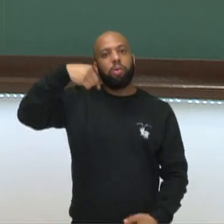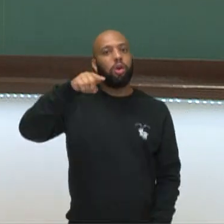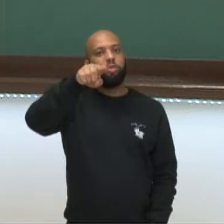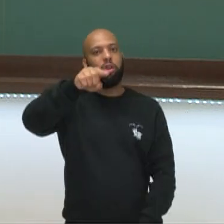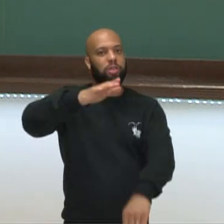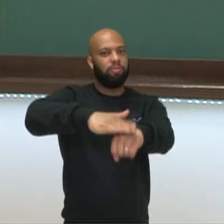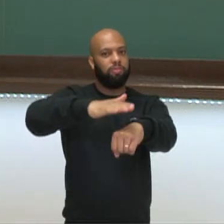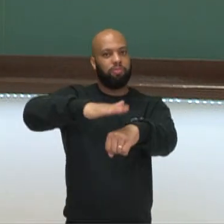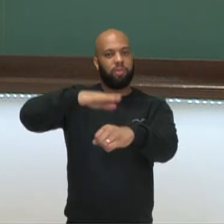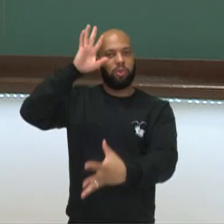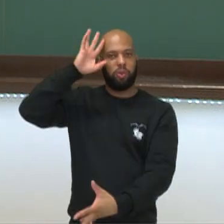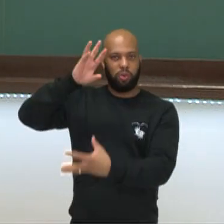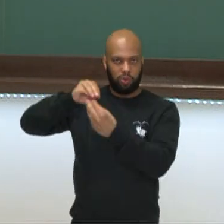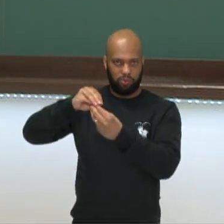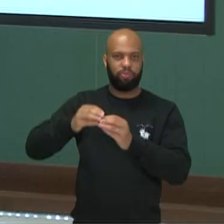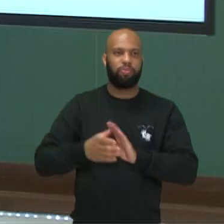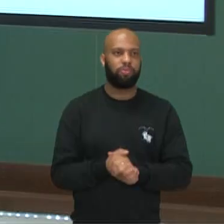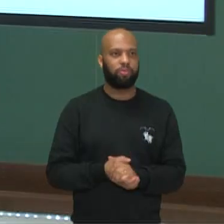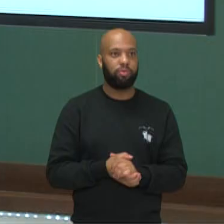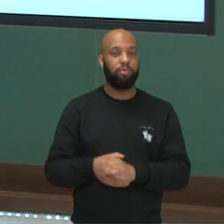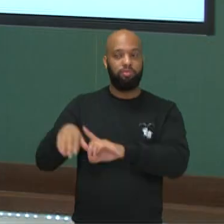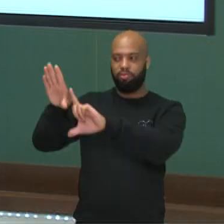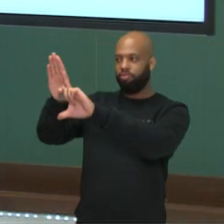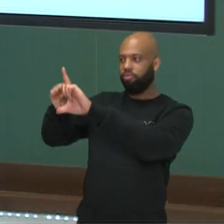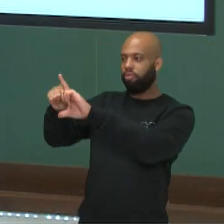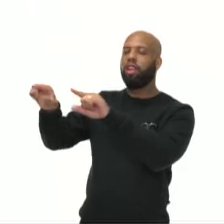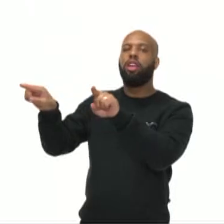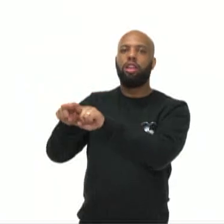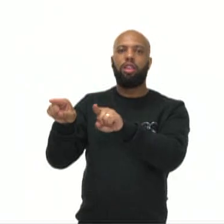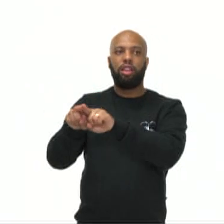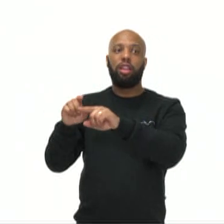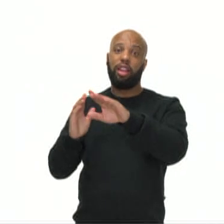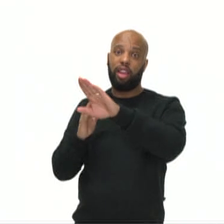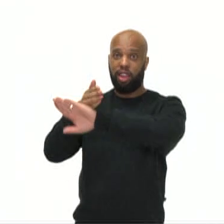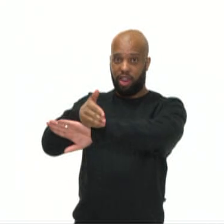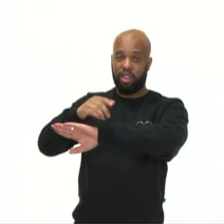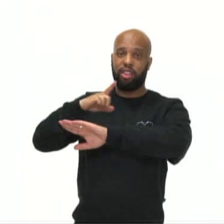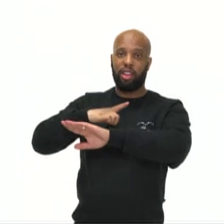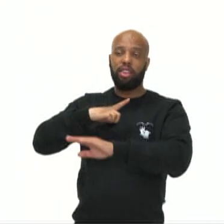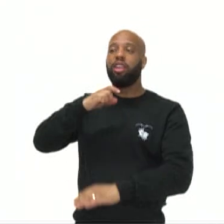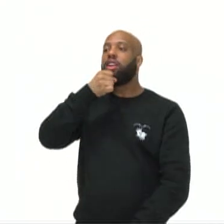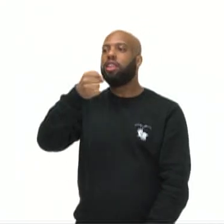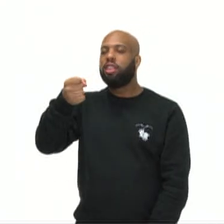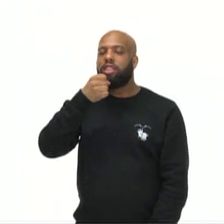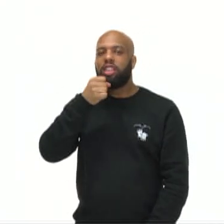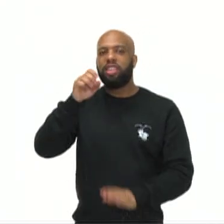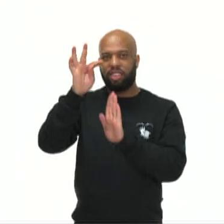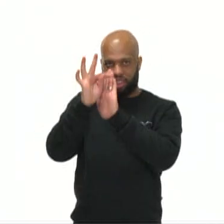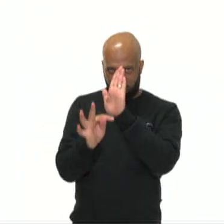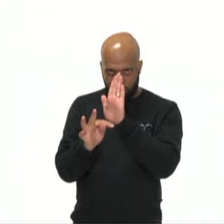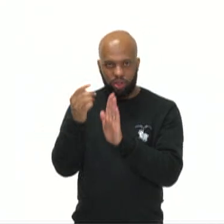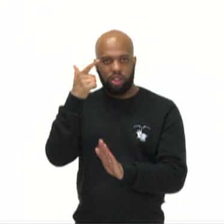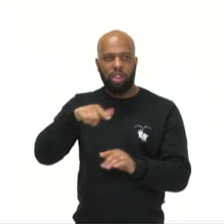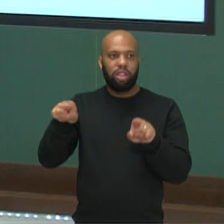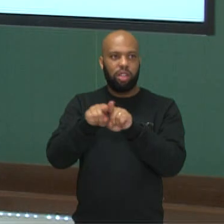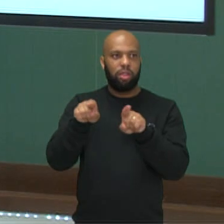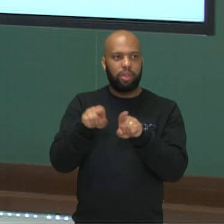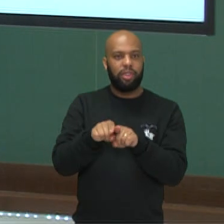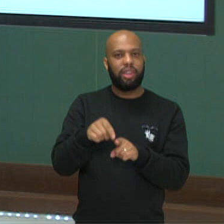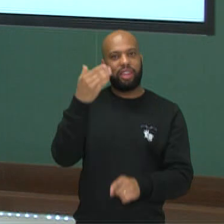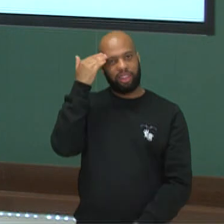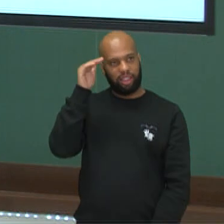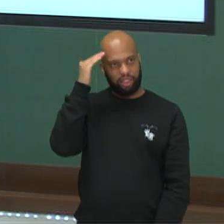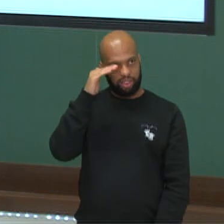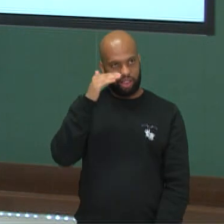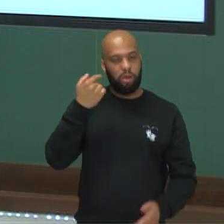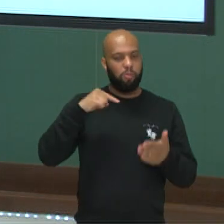próprias conclusões. Mire o seu celular também, acesse aquela matéria e você poderá fazer aquilo que eu já